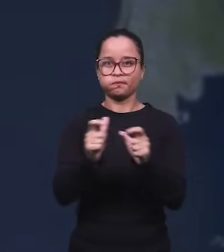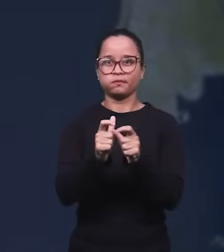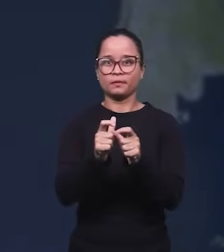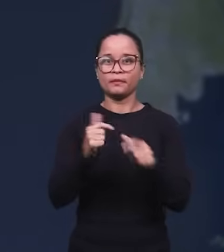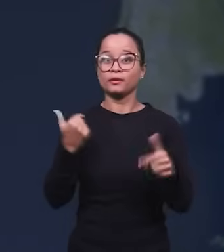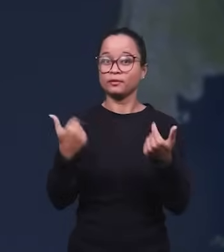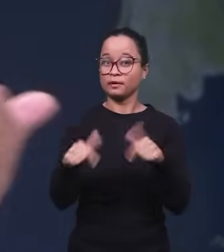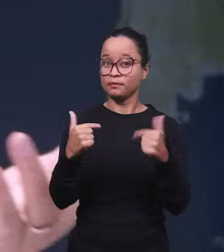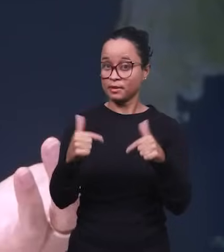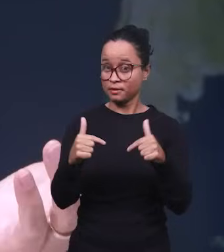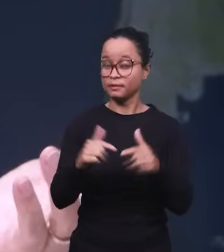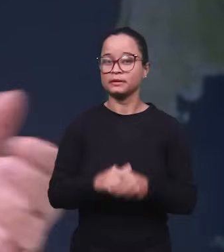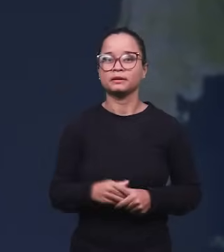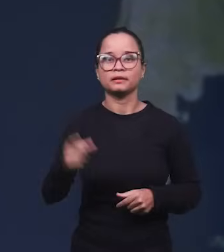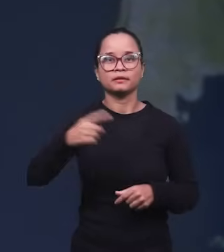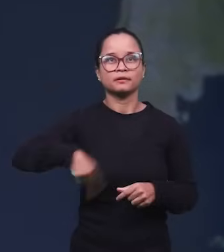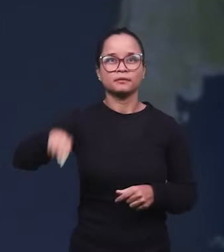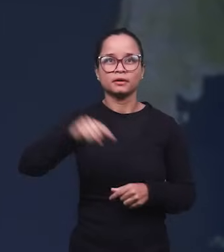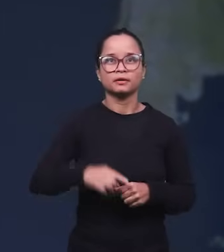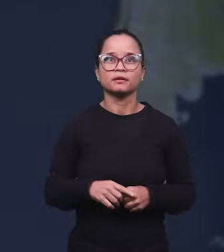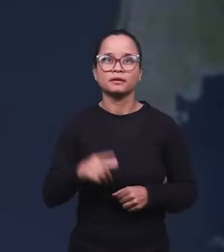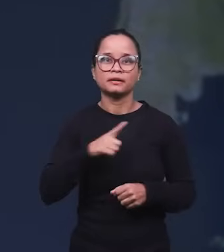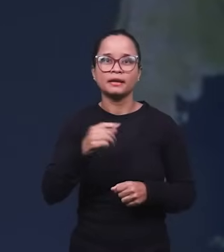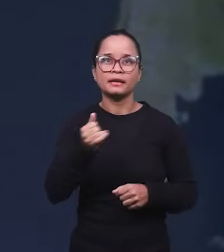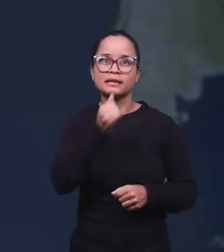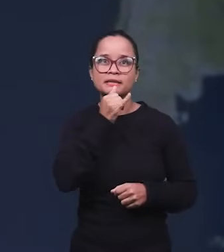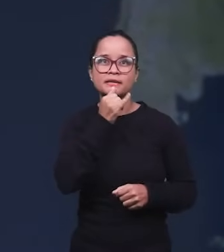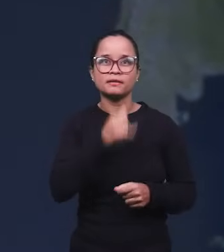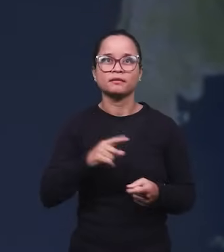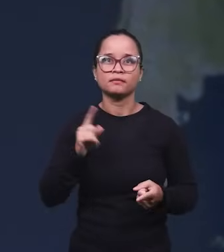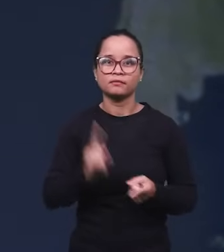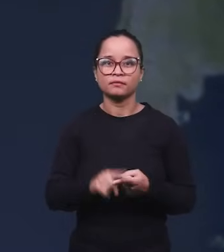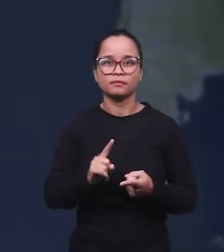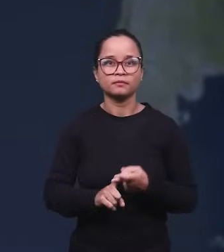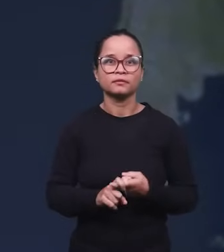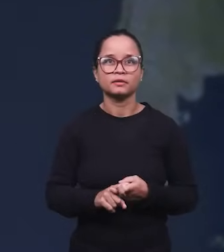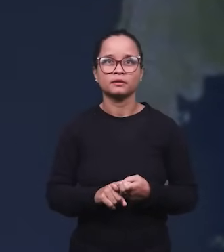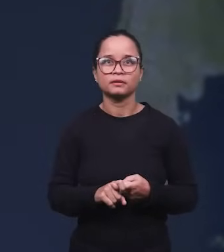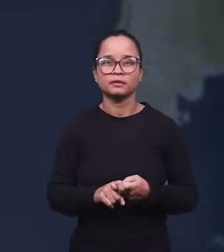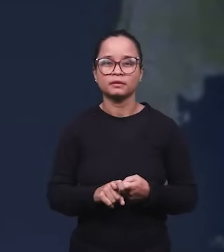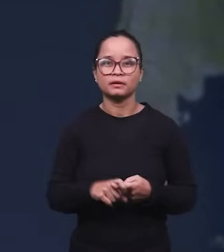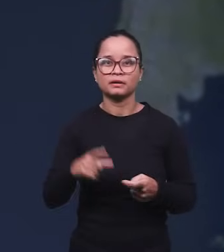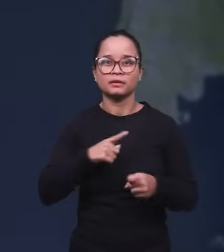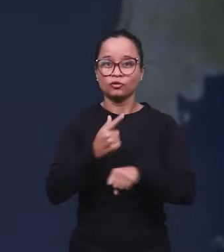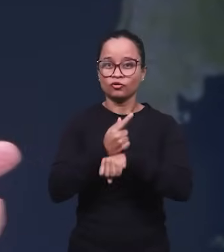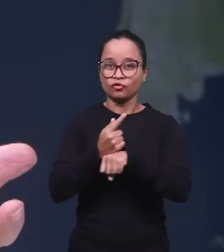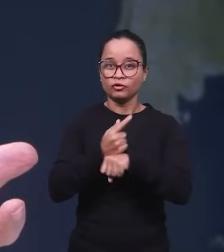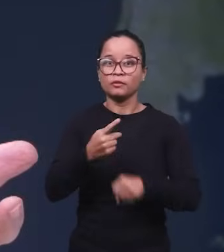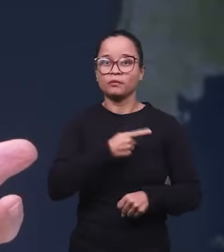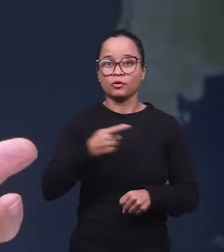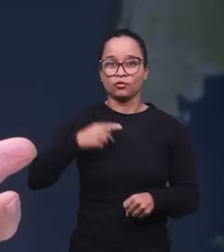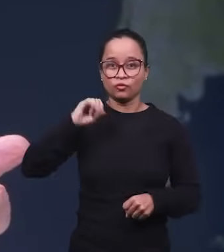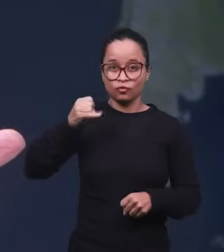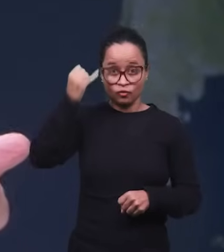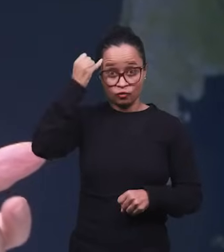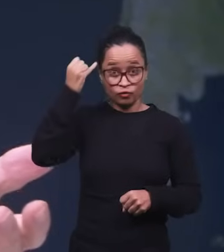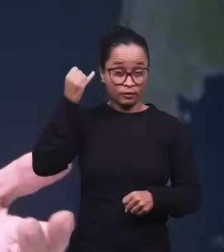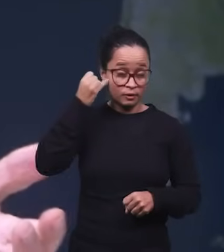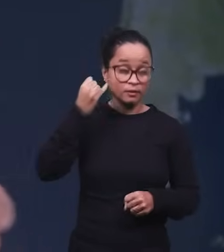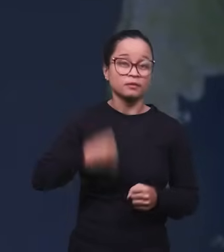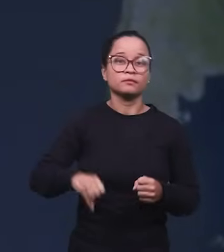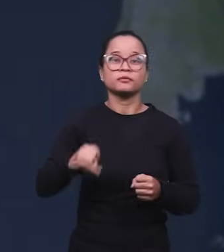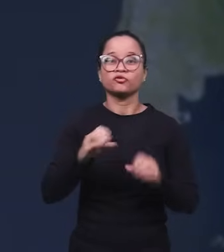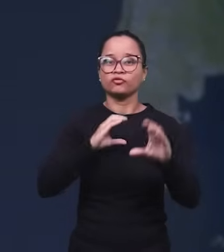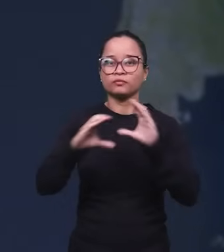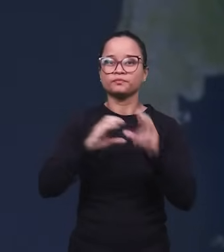relativamente pequeno para o grande trabalho que a gente faz aqui. Nós temos aqui, por exemplo, a composição dos gerentes aqui. Nós temos o pastor